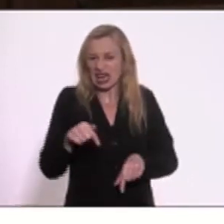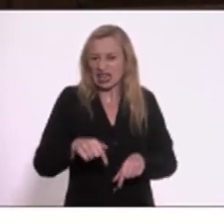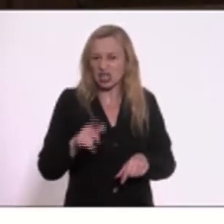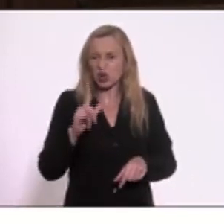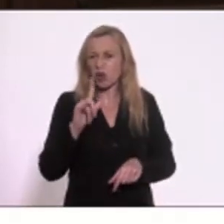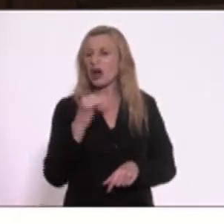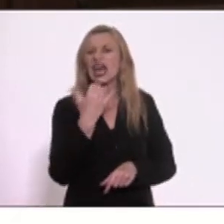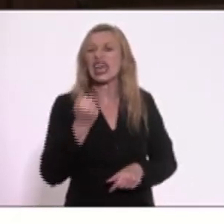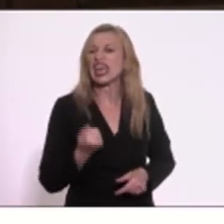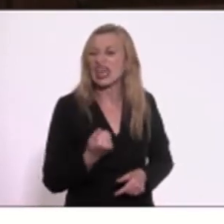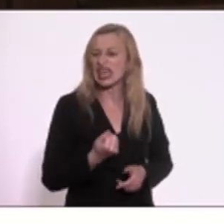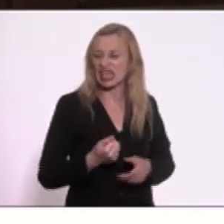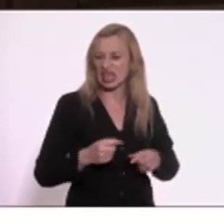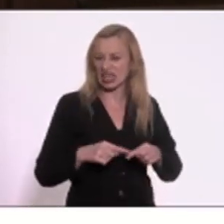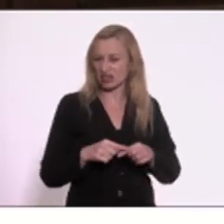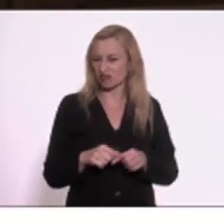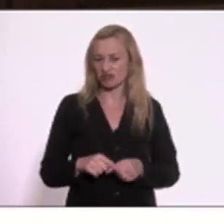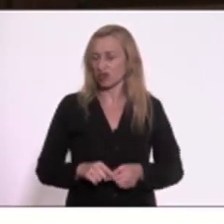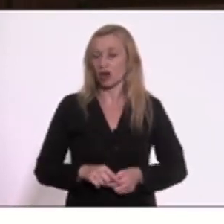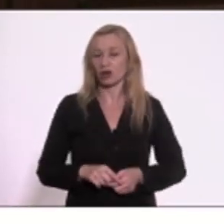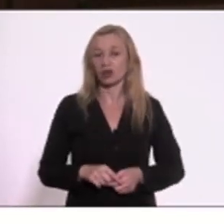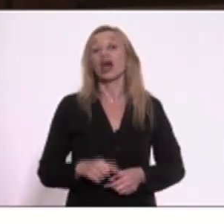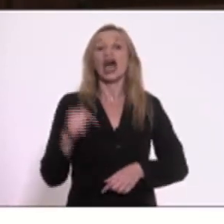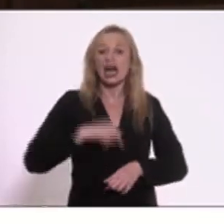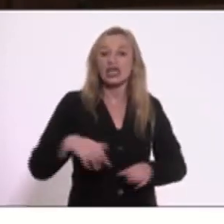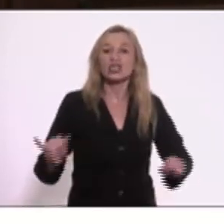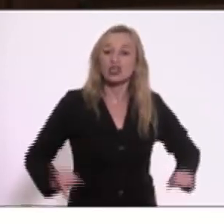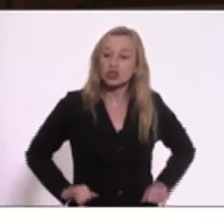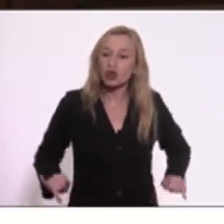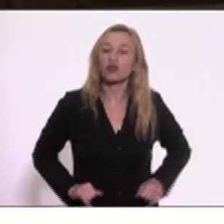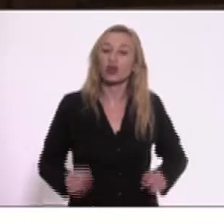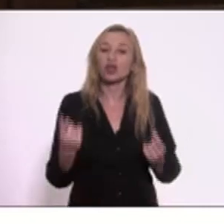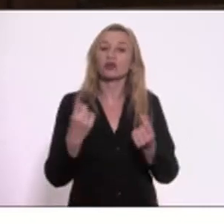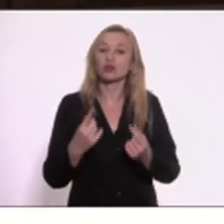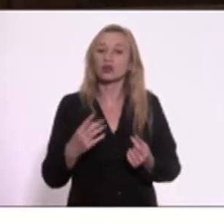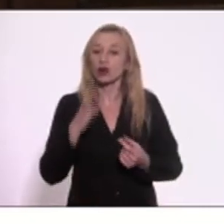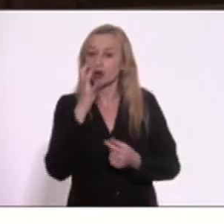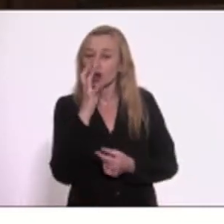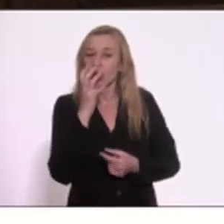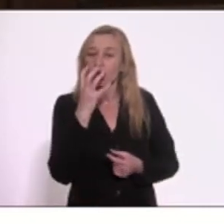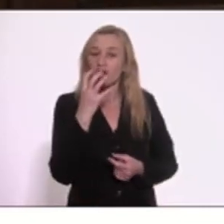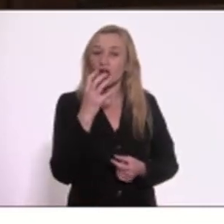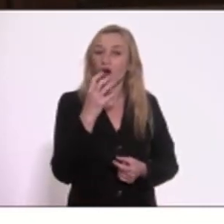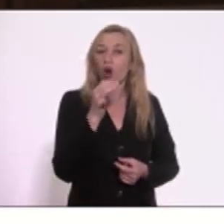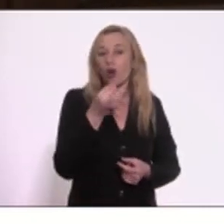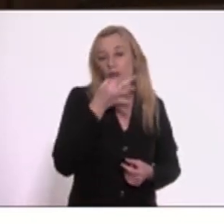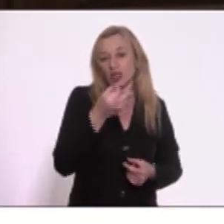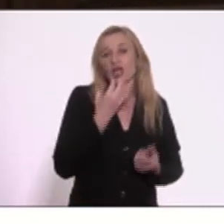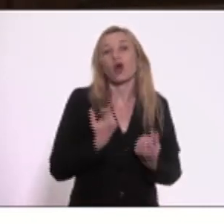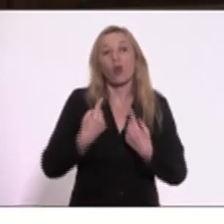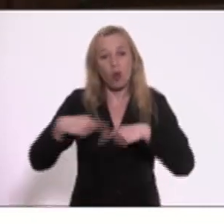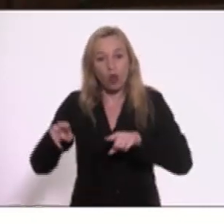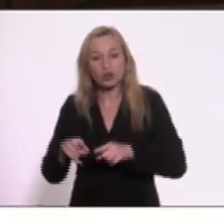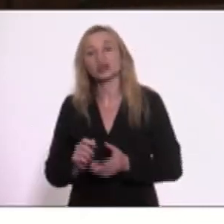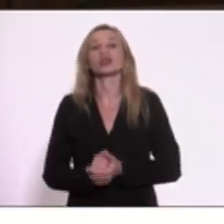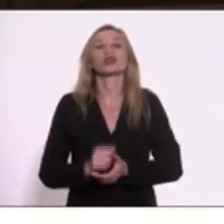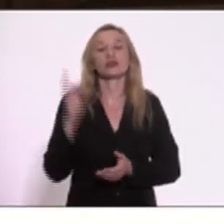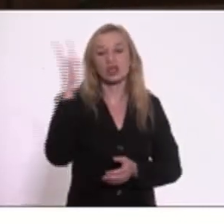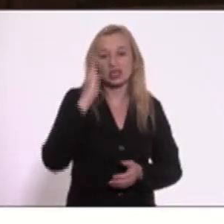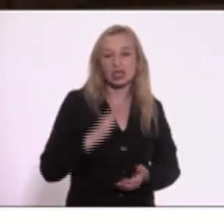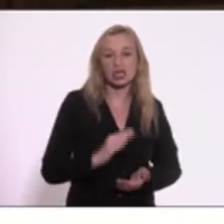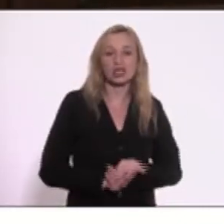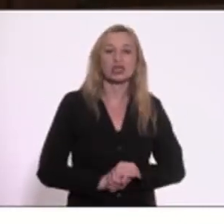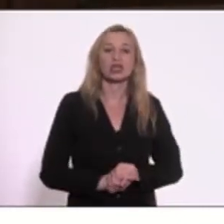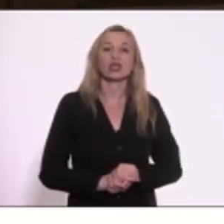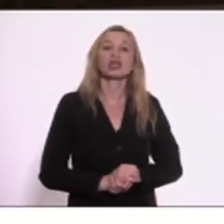ilha, nós não somos um território insular. Aqui nós sofremos as contradições e as marcas daquilo que caracteriza a sociedade brasileira, que ainda é